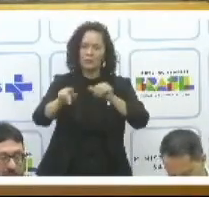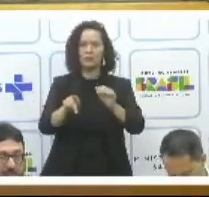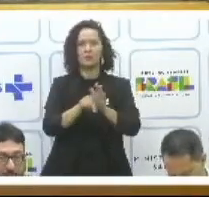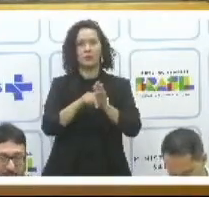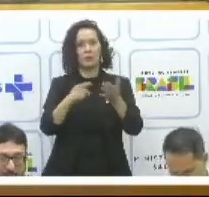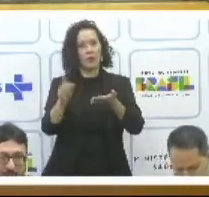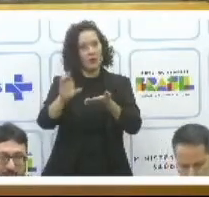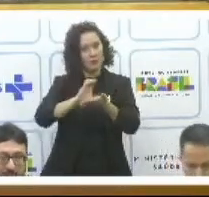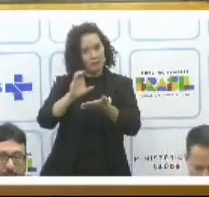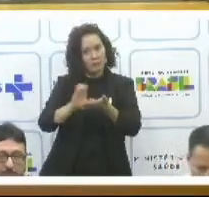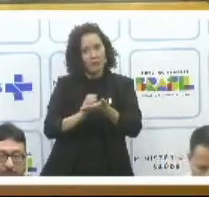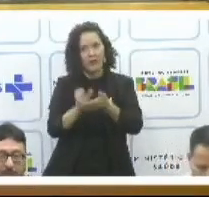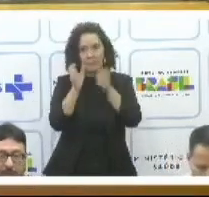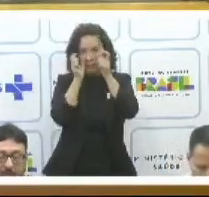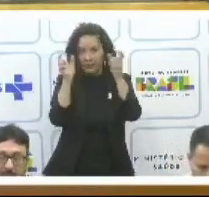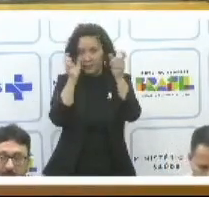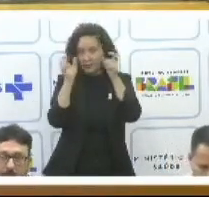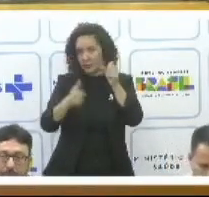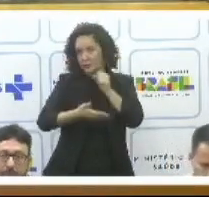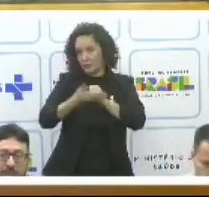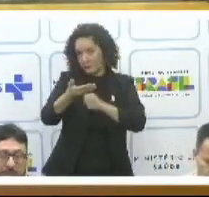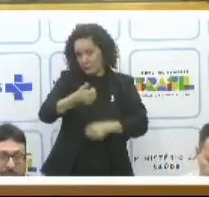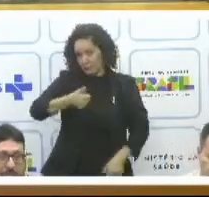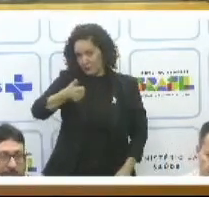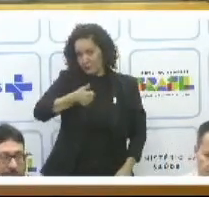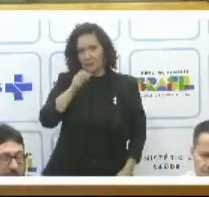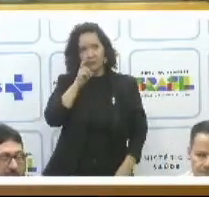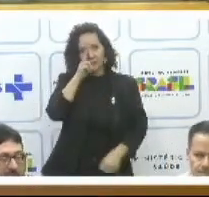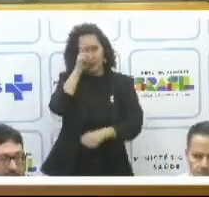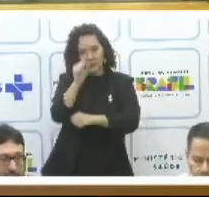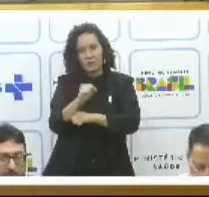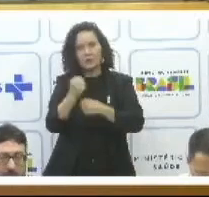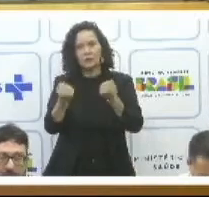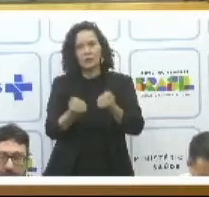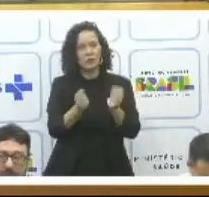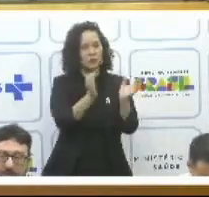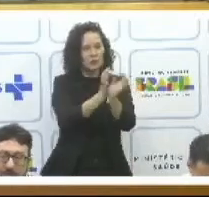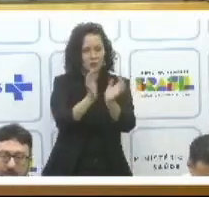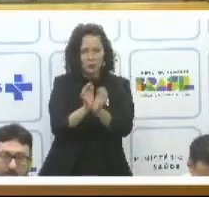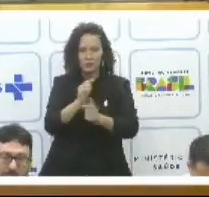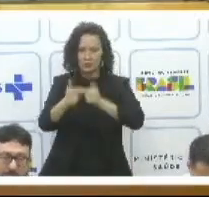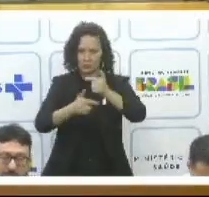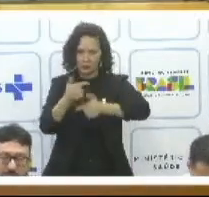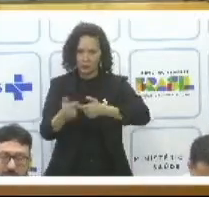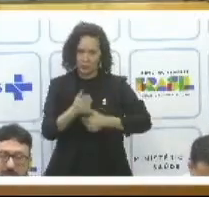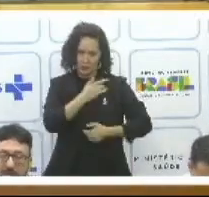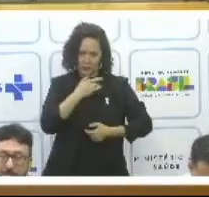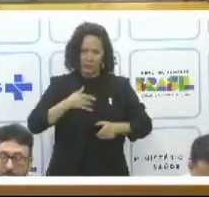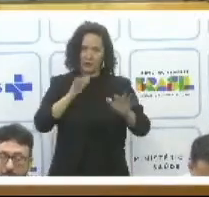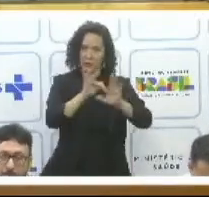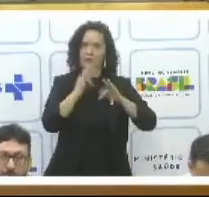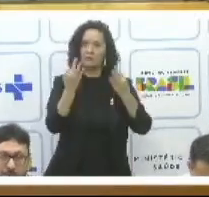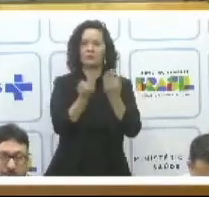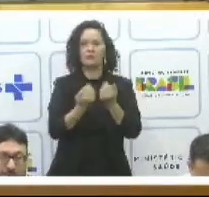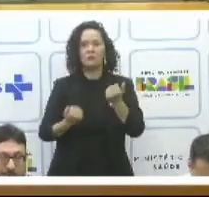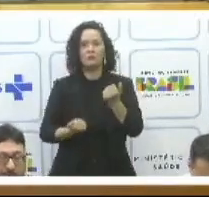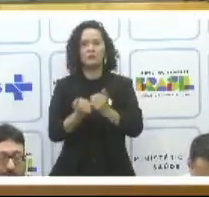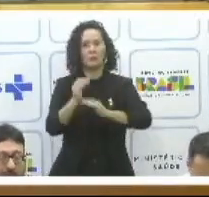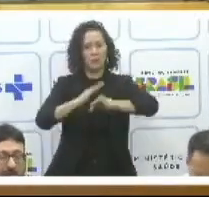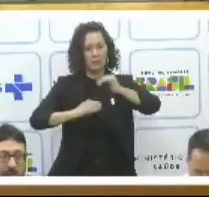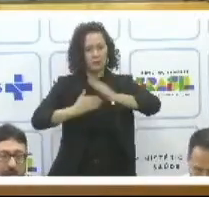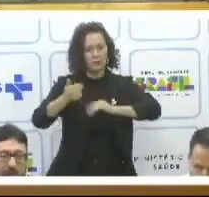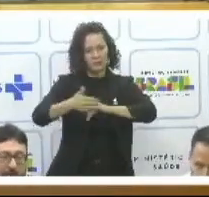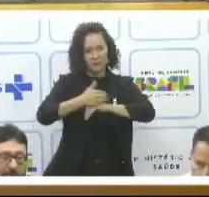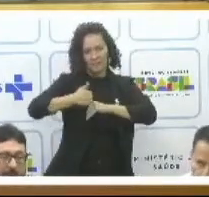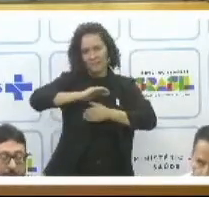no financiamento da atenção primária, o fortalecimento das equipes, né, de saúde da família, as equipes